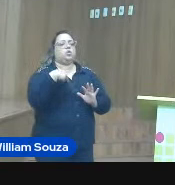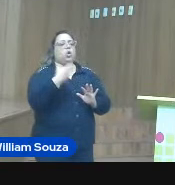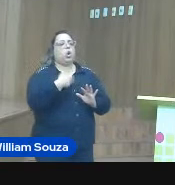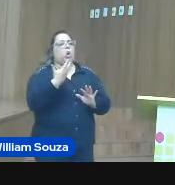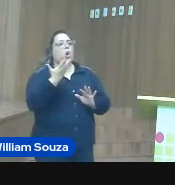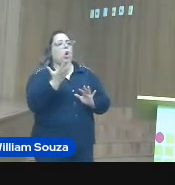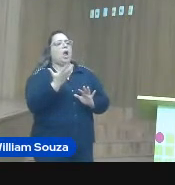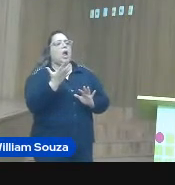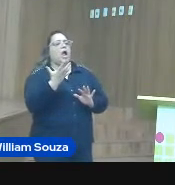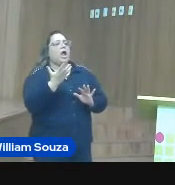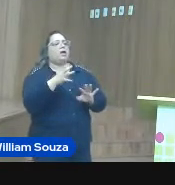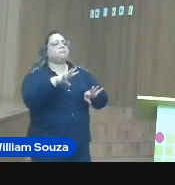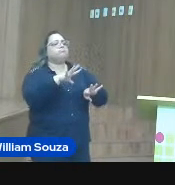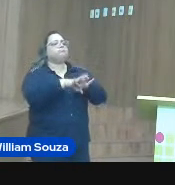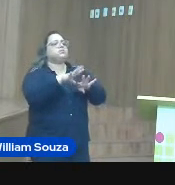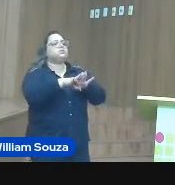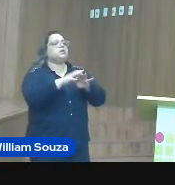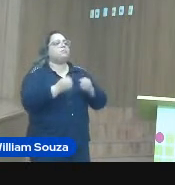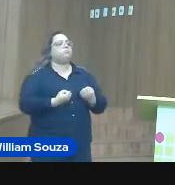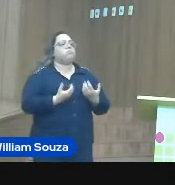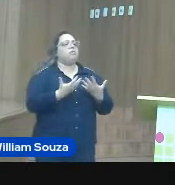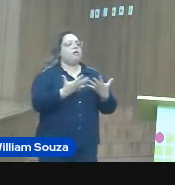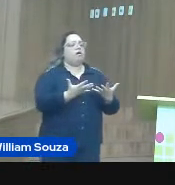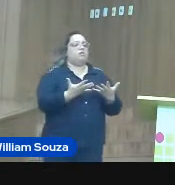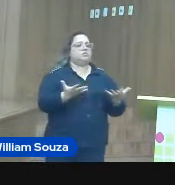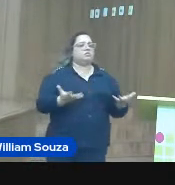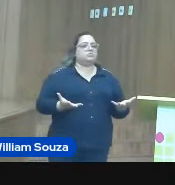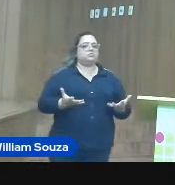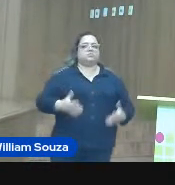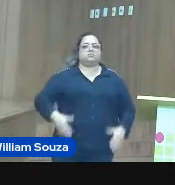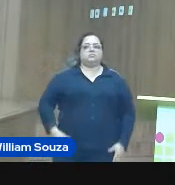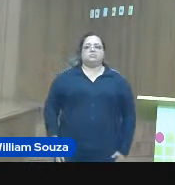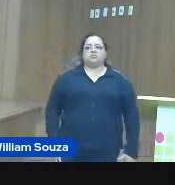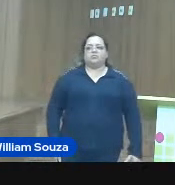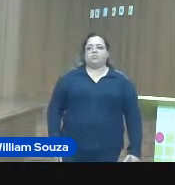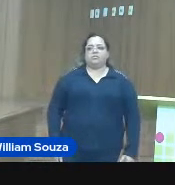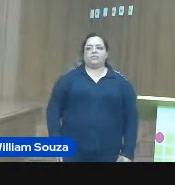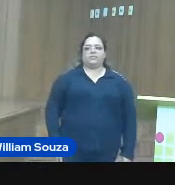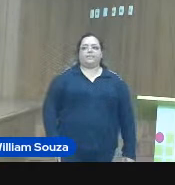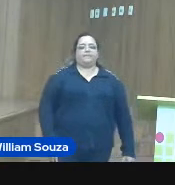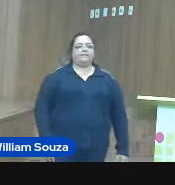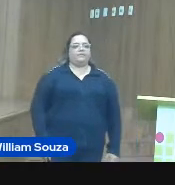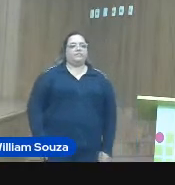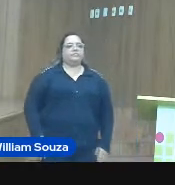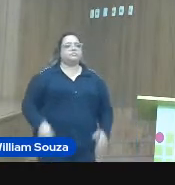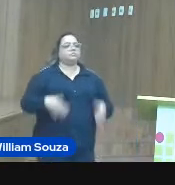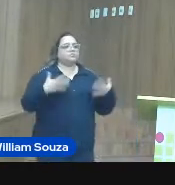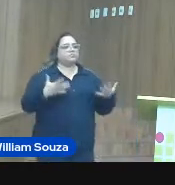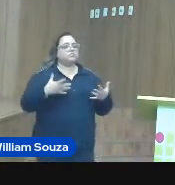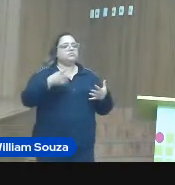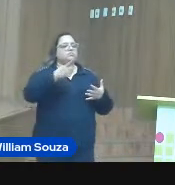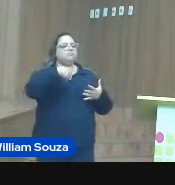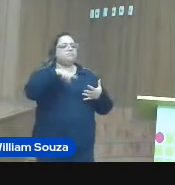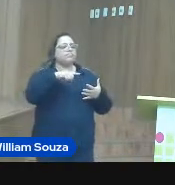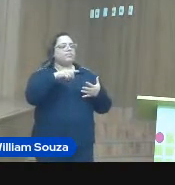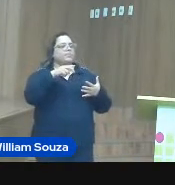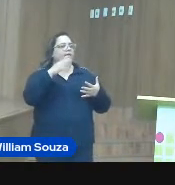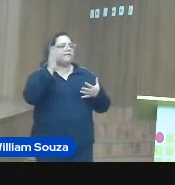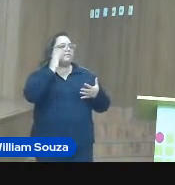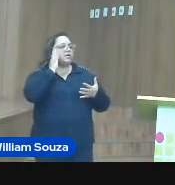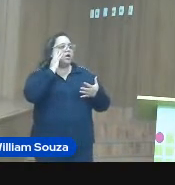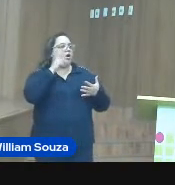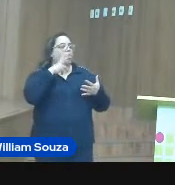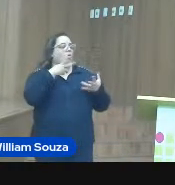imprimir à matemática. Então, boa parte da exatidão entendida ou vista ou